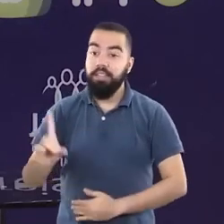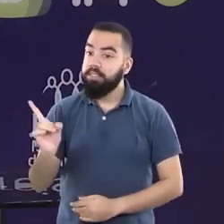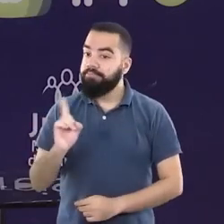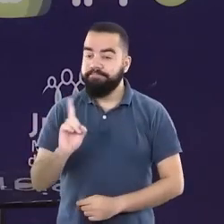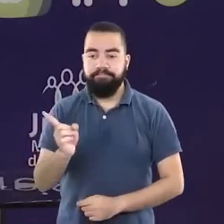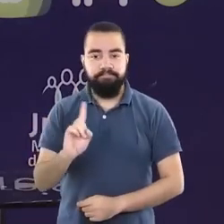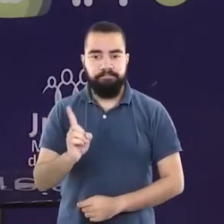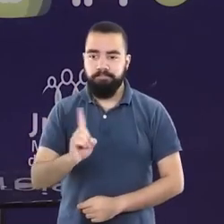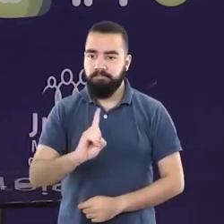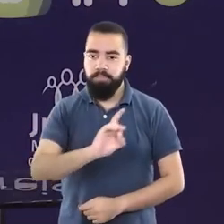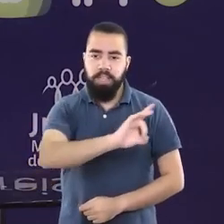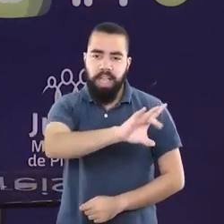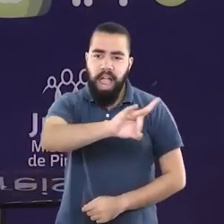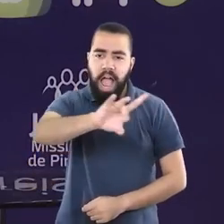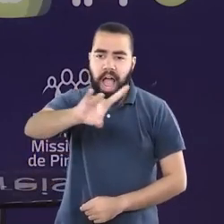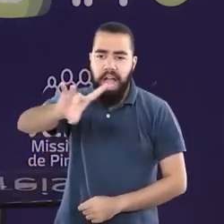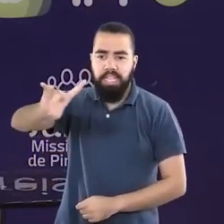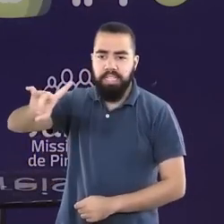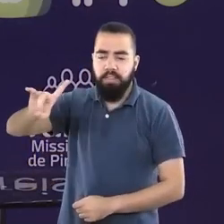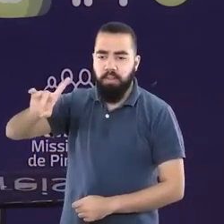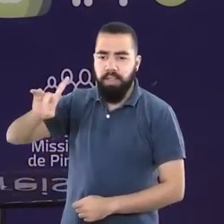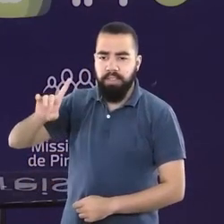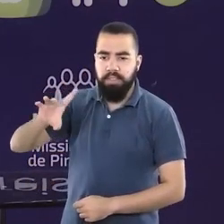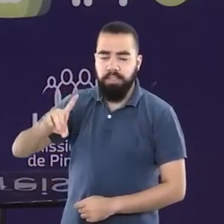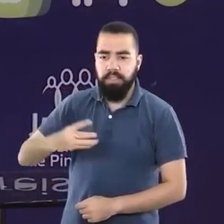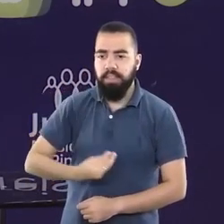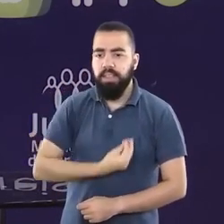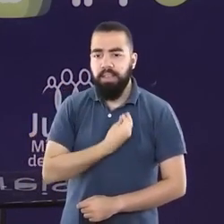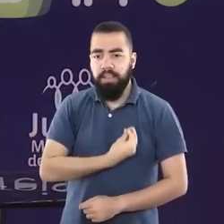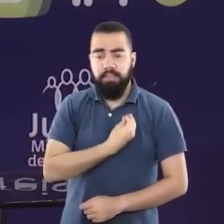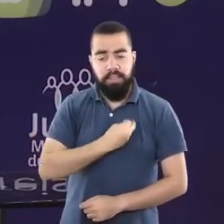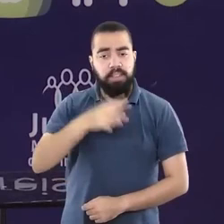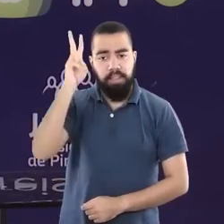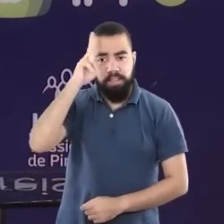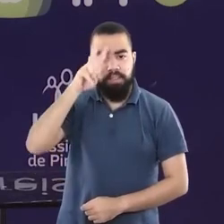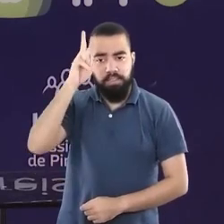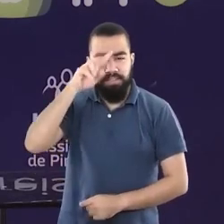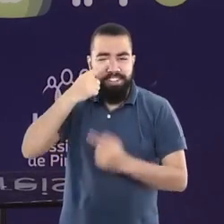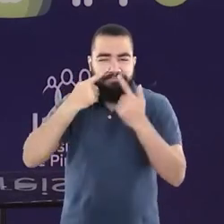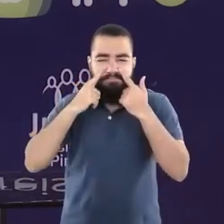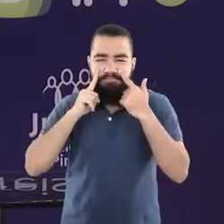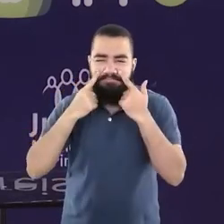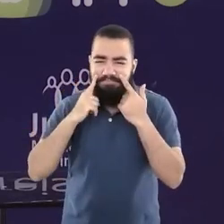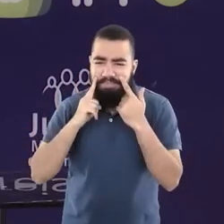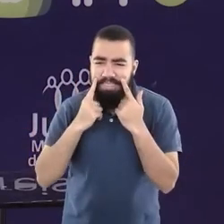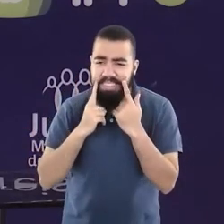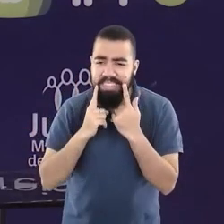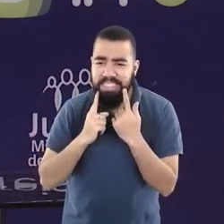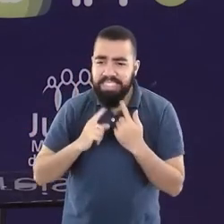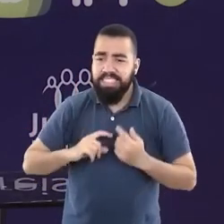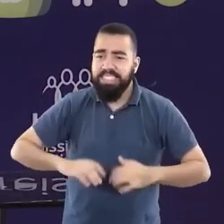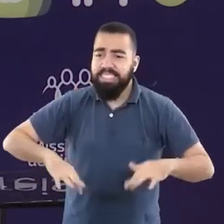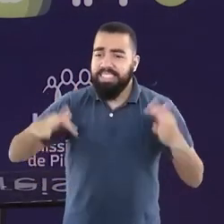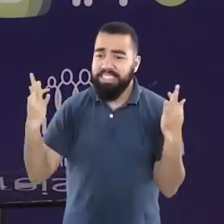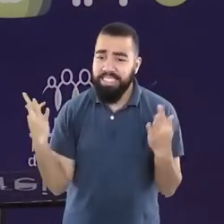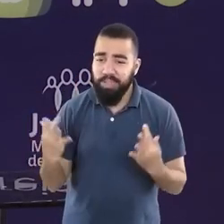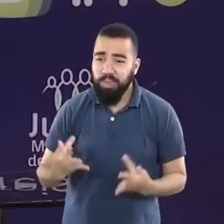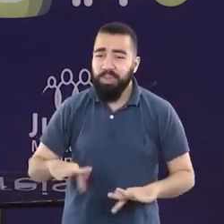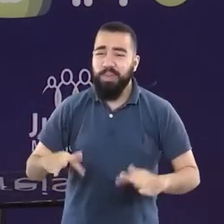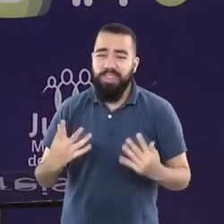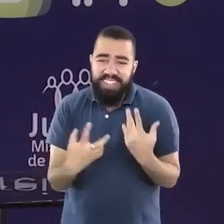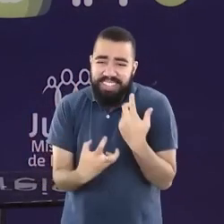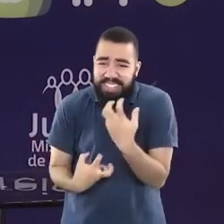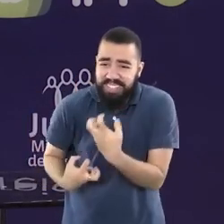Cada um aqui tem uma história de vida, cada um tem suas lágrimas, cada um tem suas dores, suas